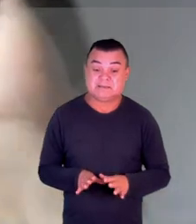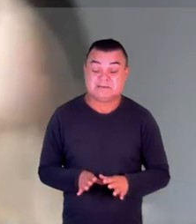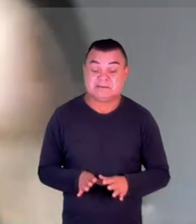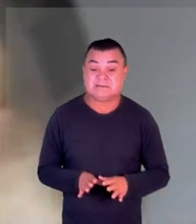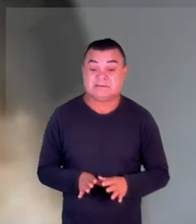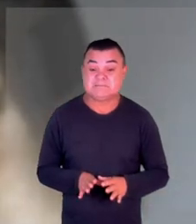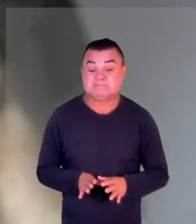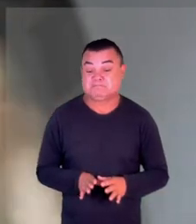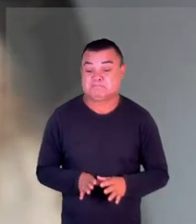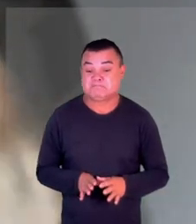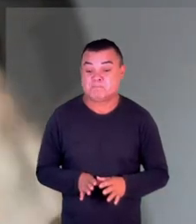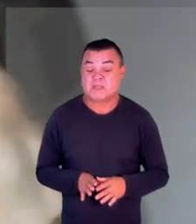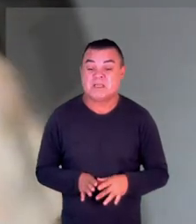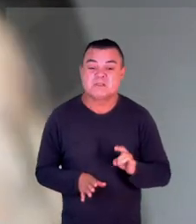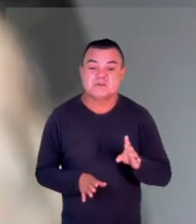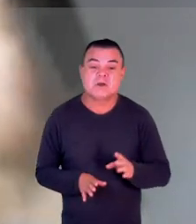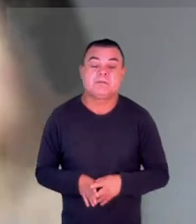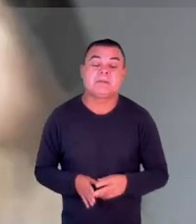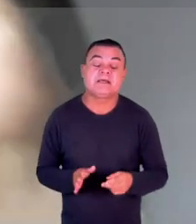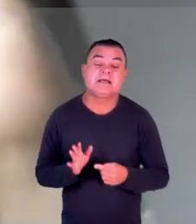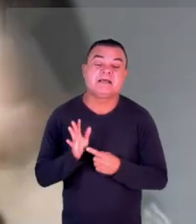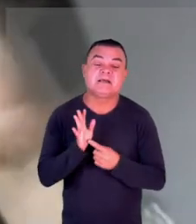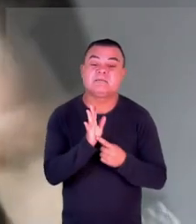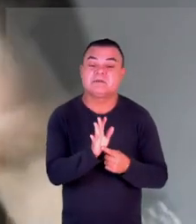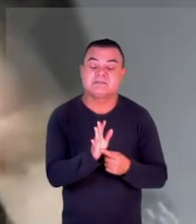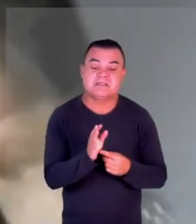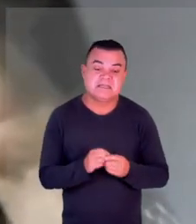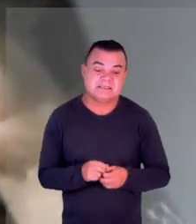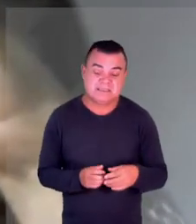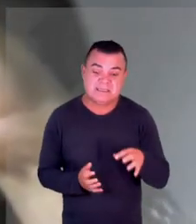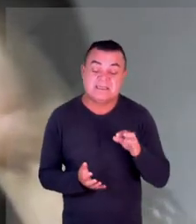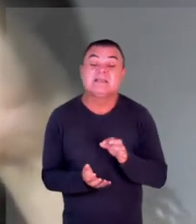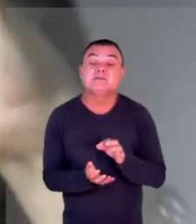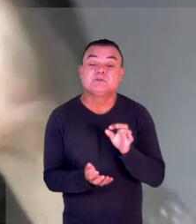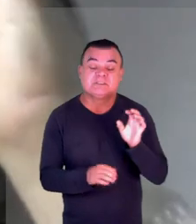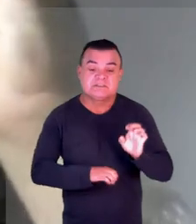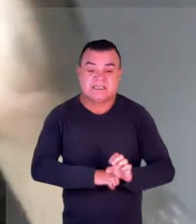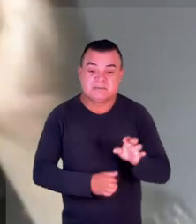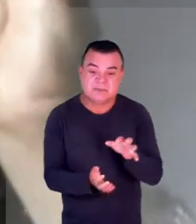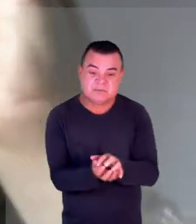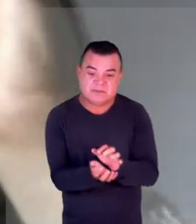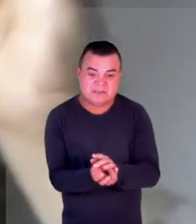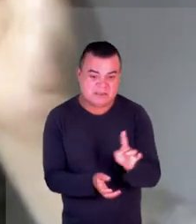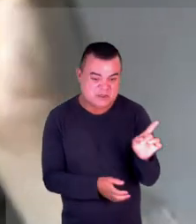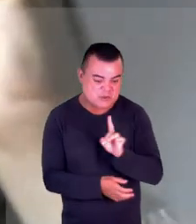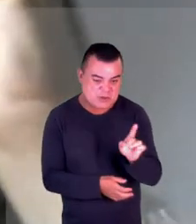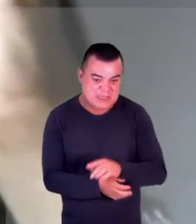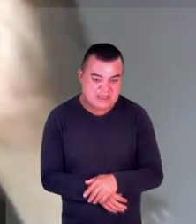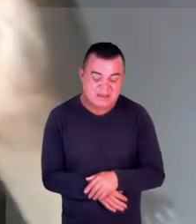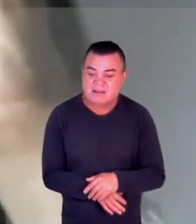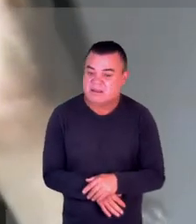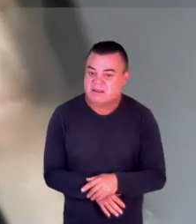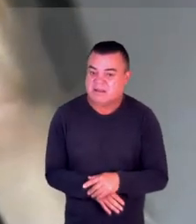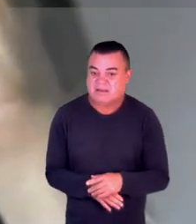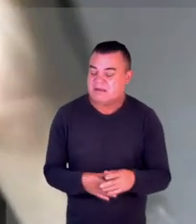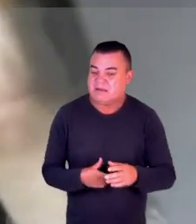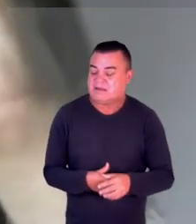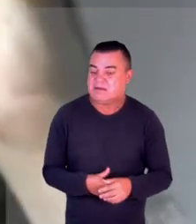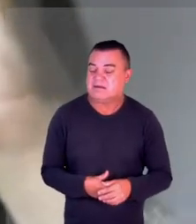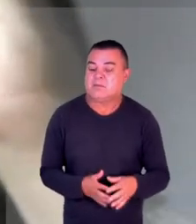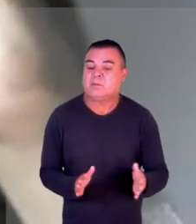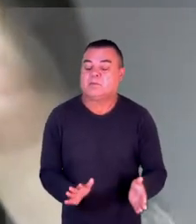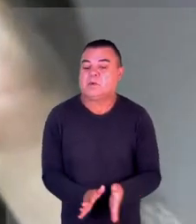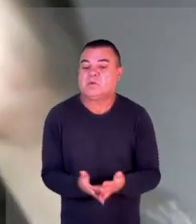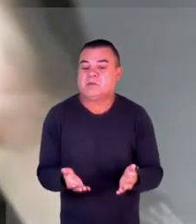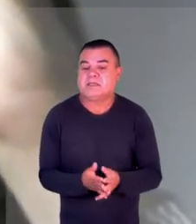eh só para fazer esse registro tá porque em Pernambuco realmente não é que seja a a pobreza seja utilizada como causa